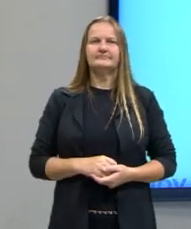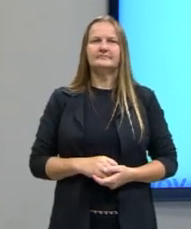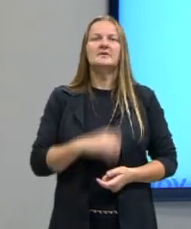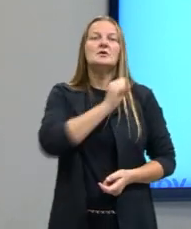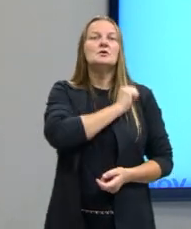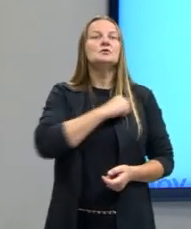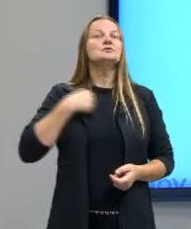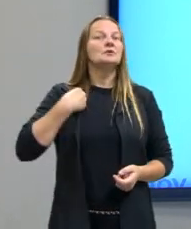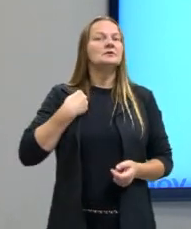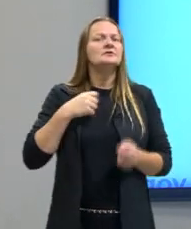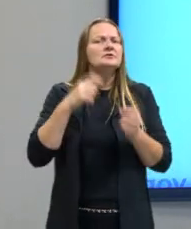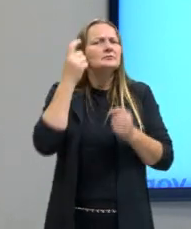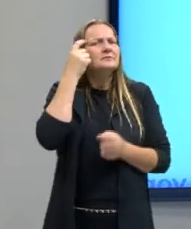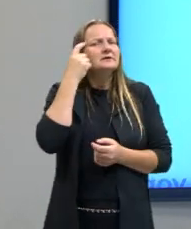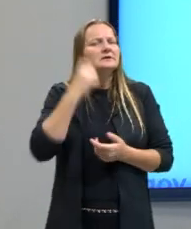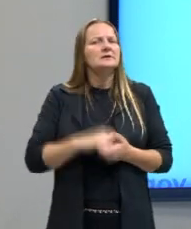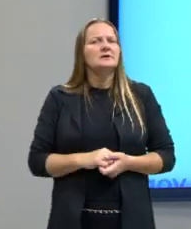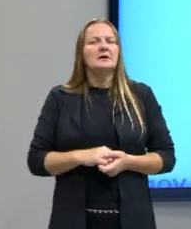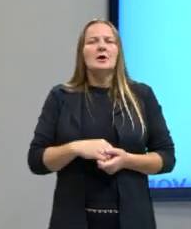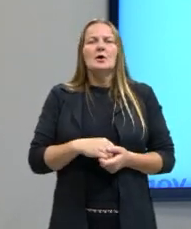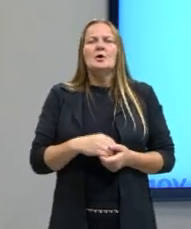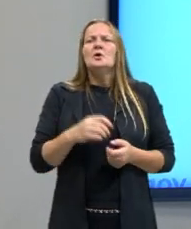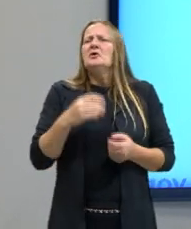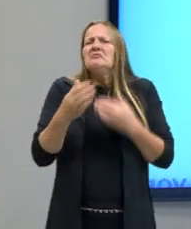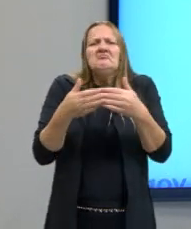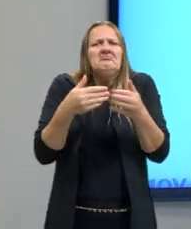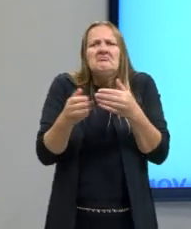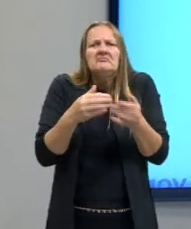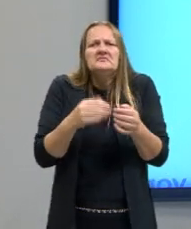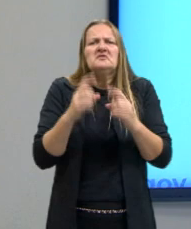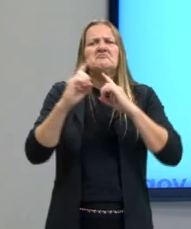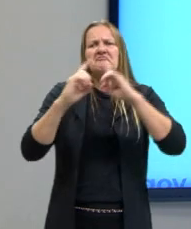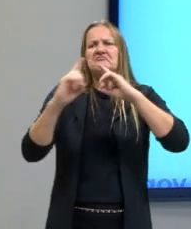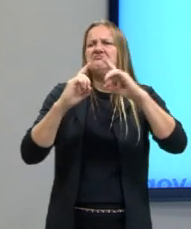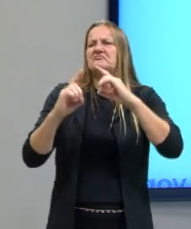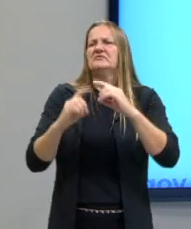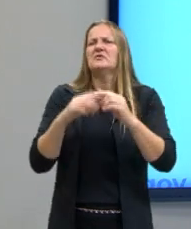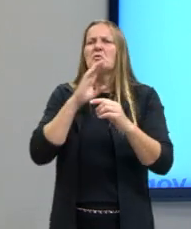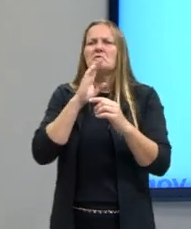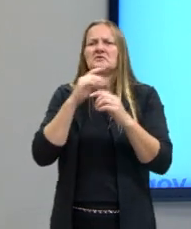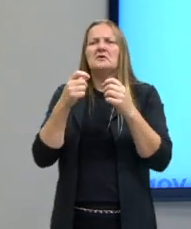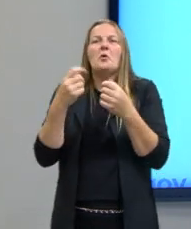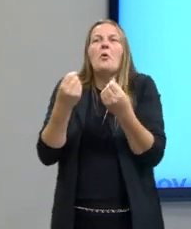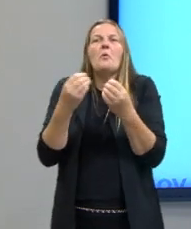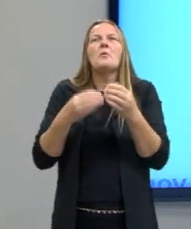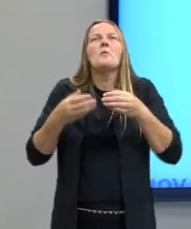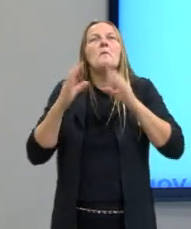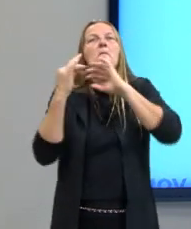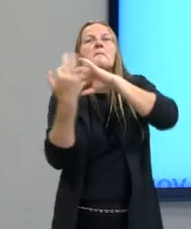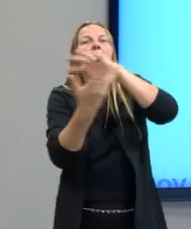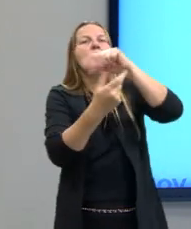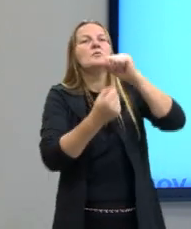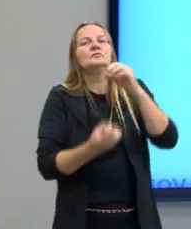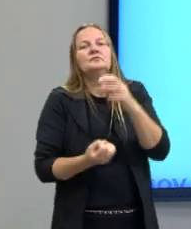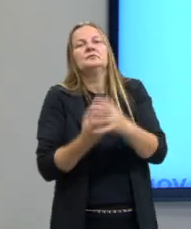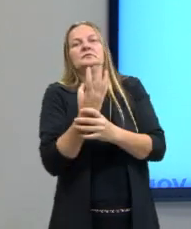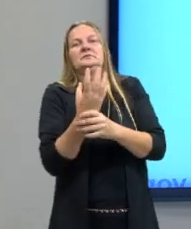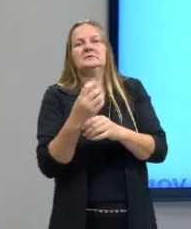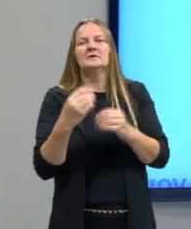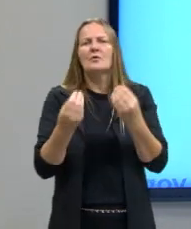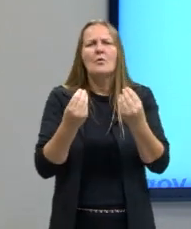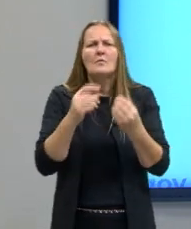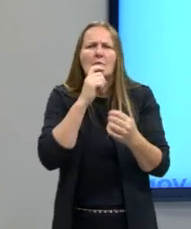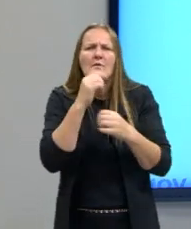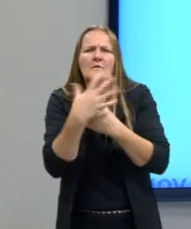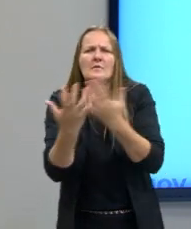Sócrates vai vai pensar De que adianta o ser humano ficar discutindo a origem do mundo origem da natureza né